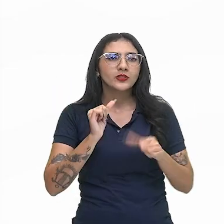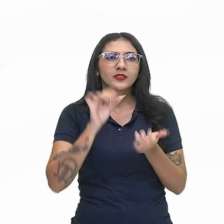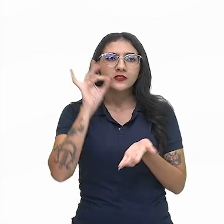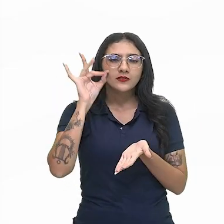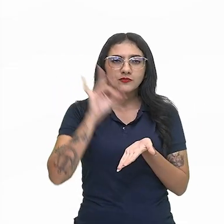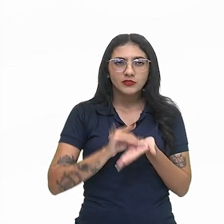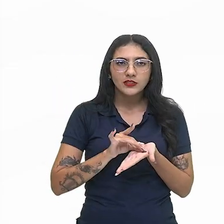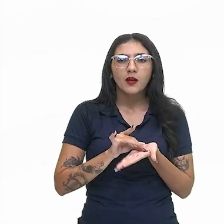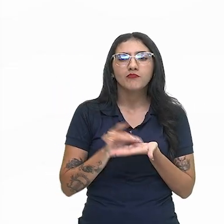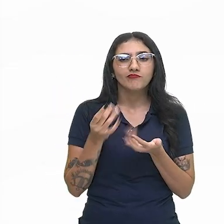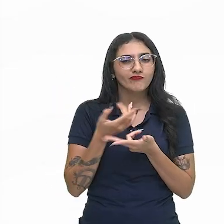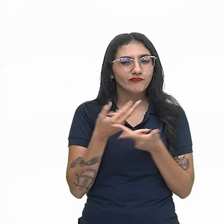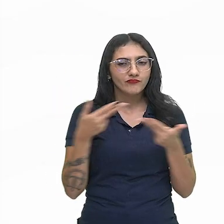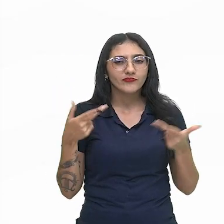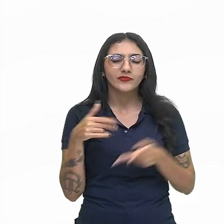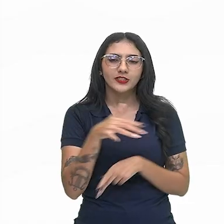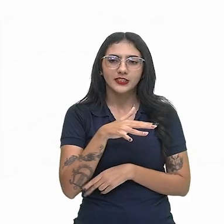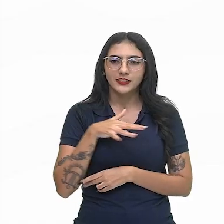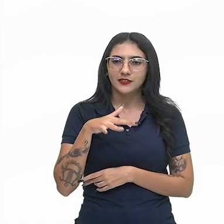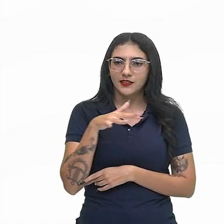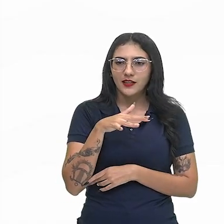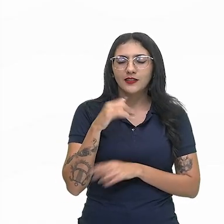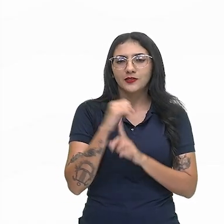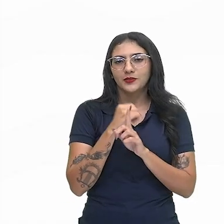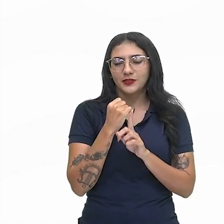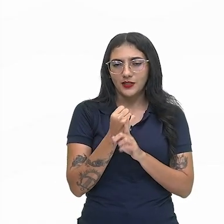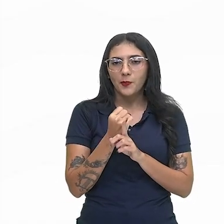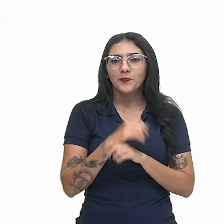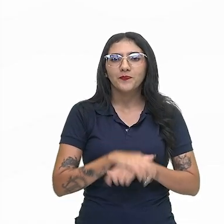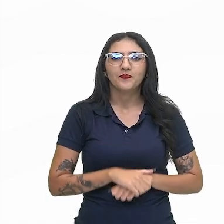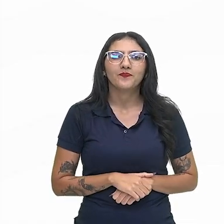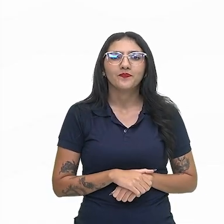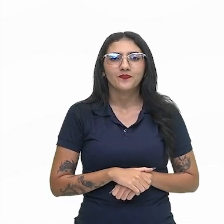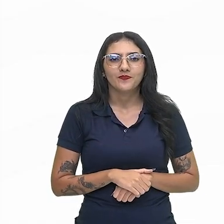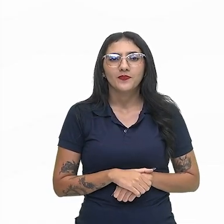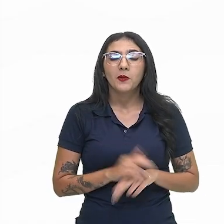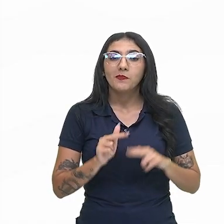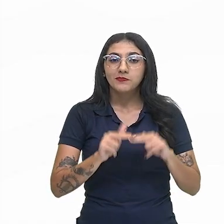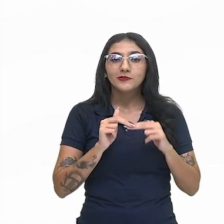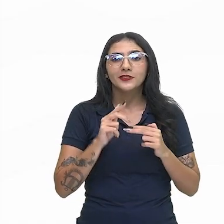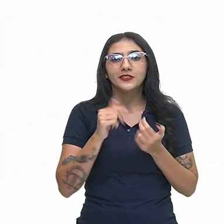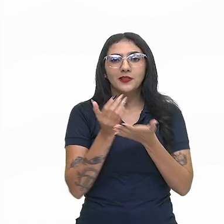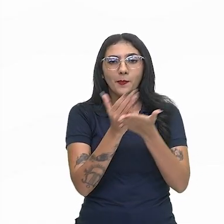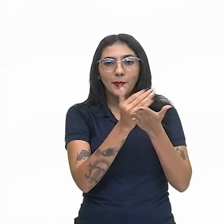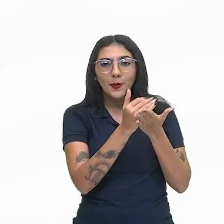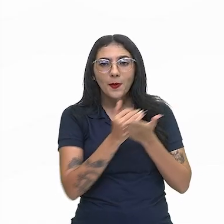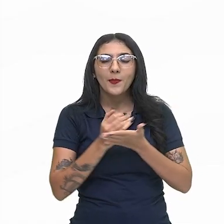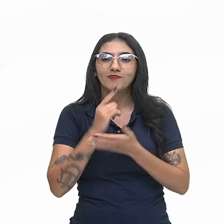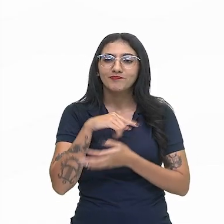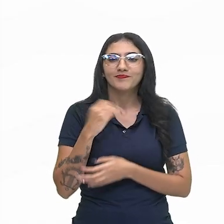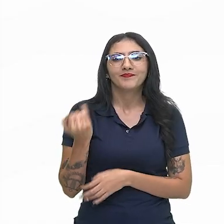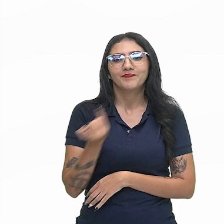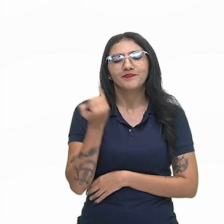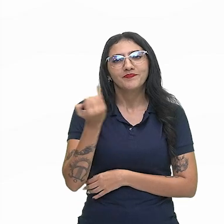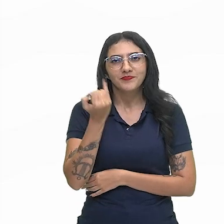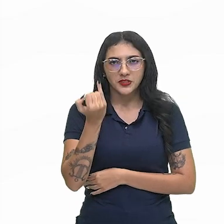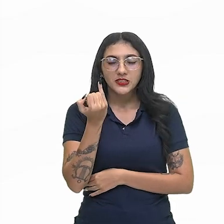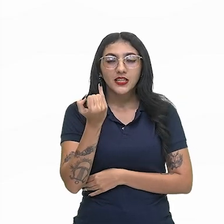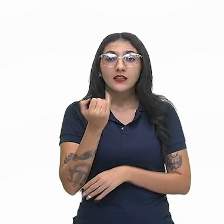nos mais variados segmentos. Dados são muito importantes, desde que